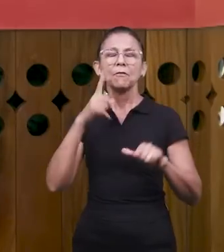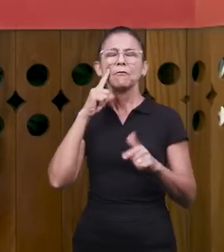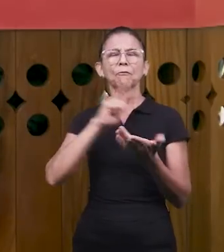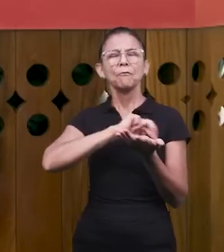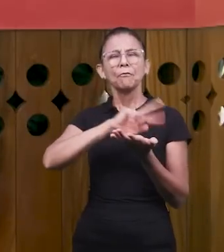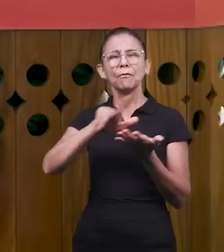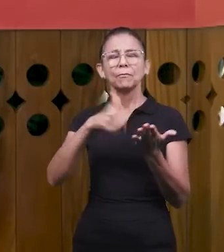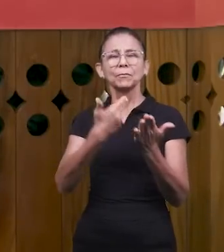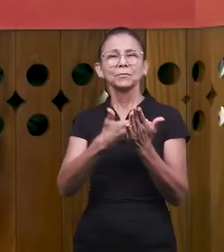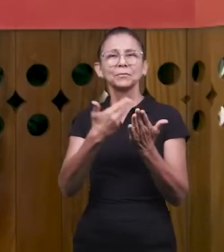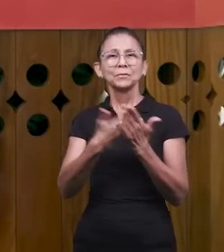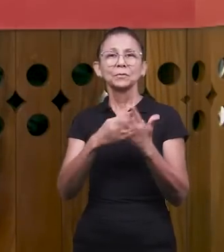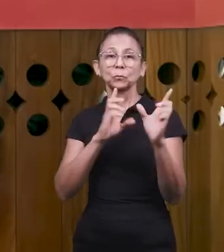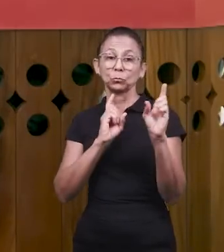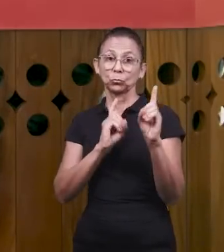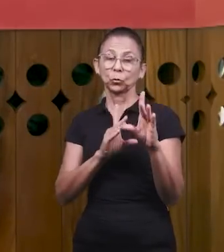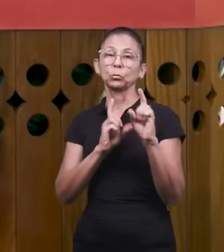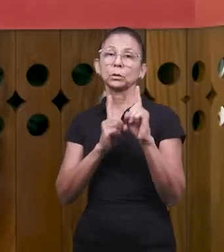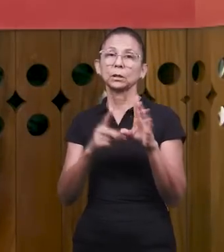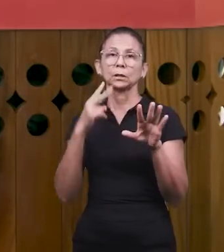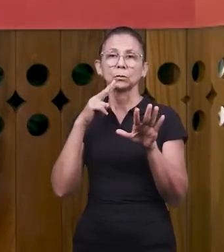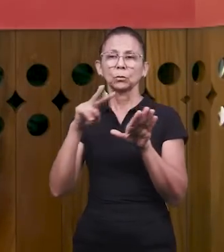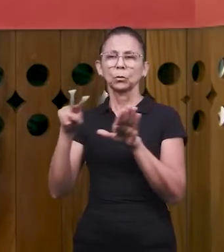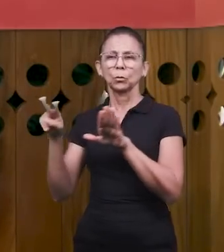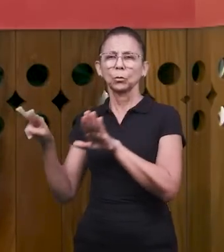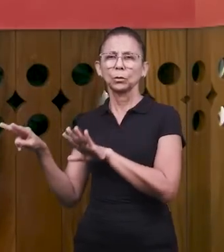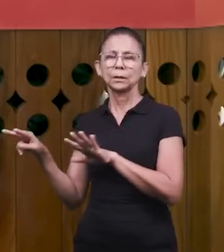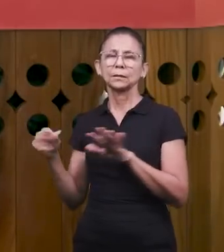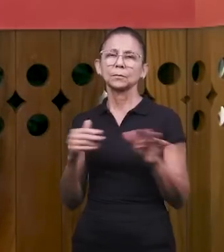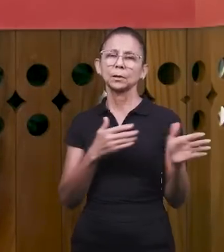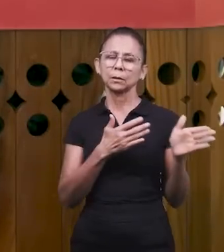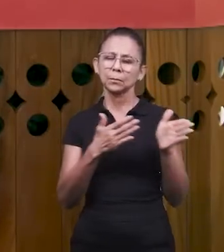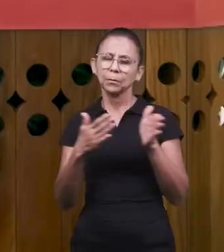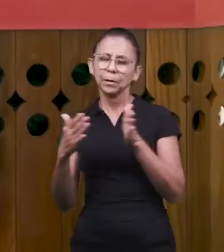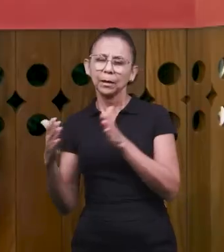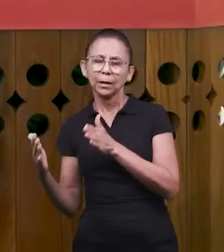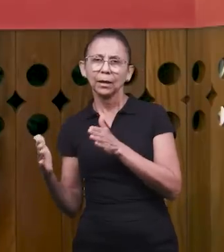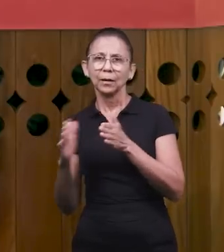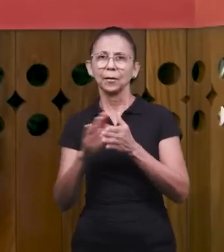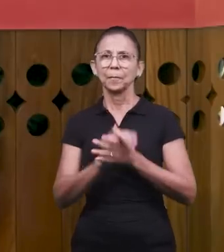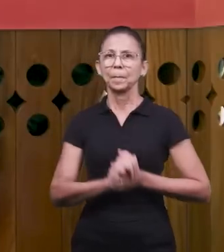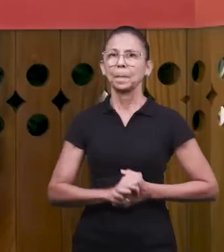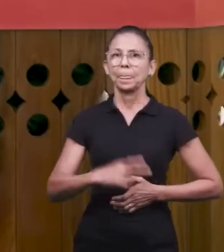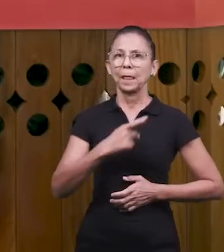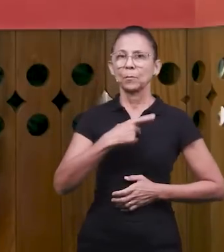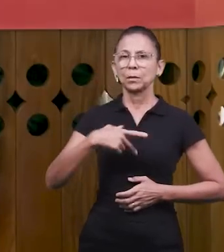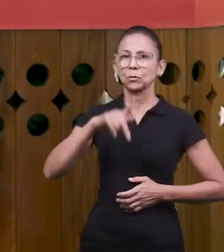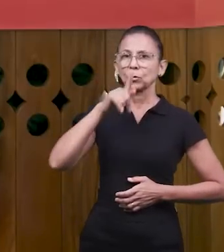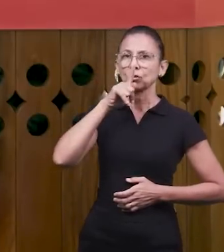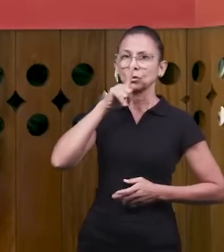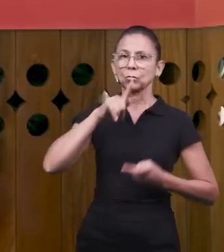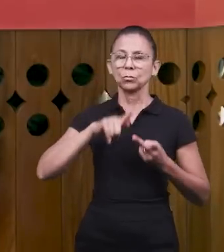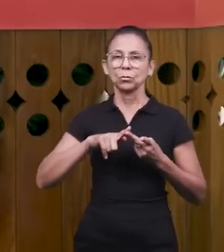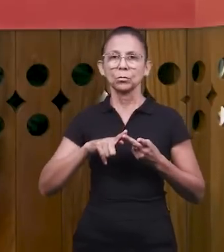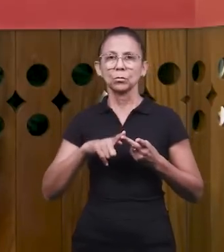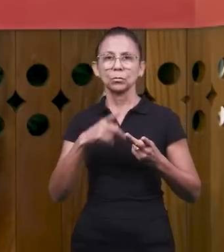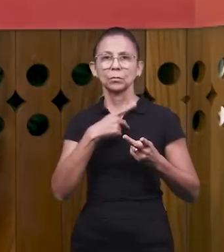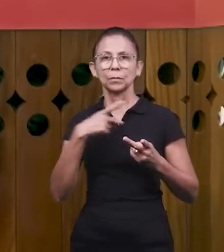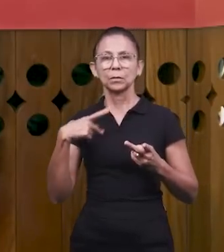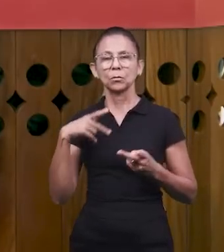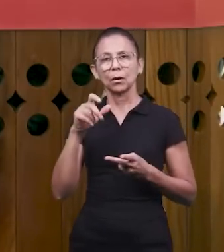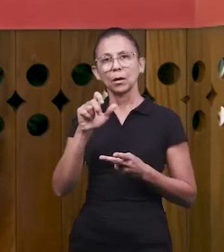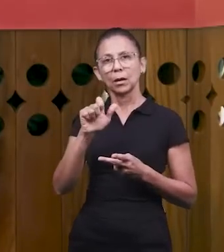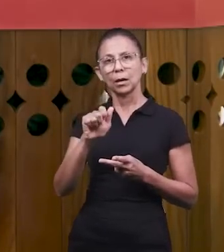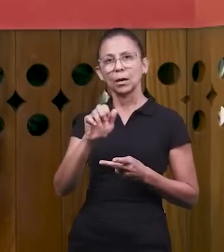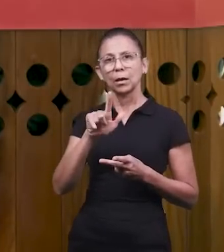aulas doutrinárias ao longo de toda a semana, ministradas pelos pastores Gilson Souza e Alexandre Gueiros.